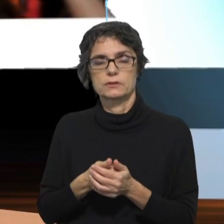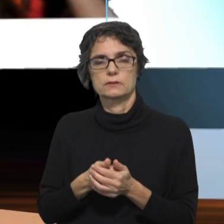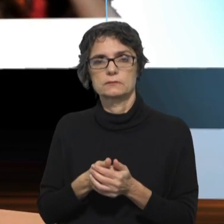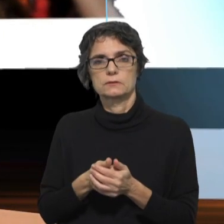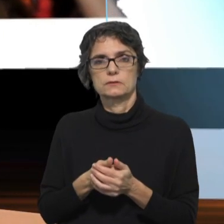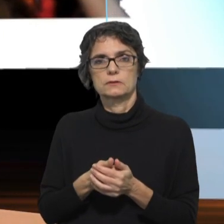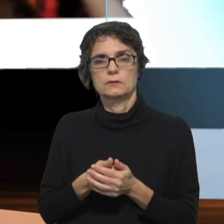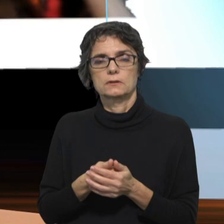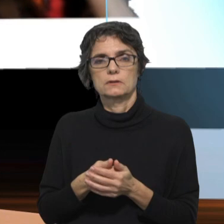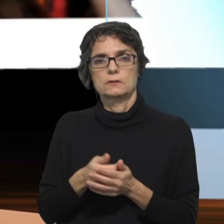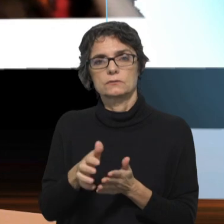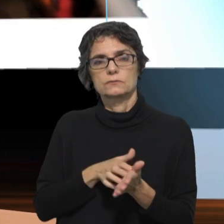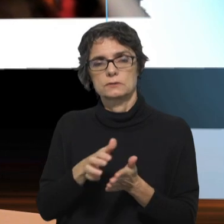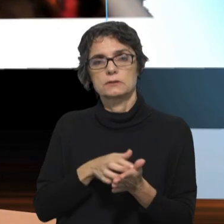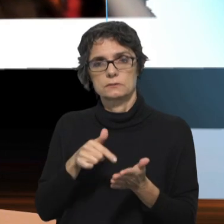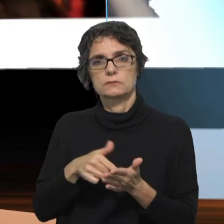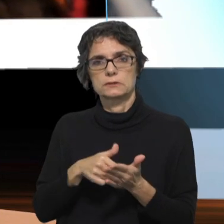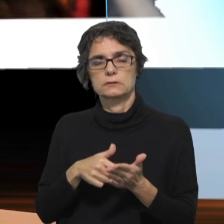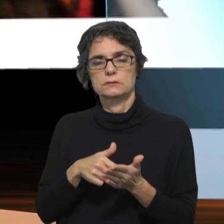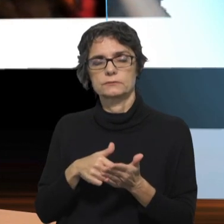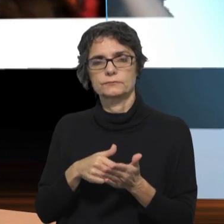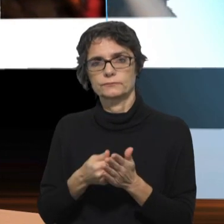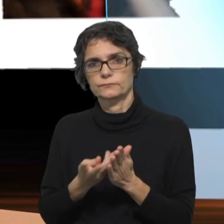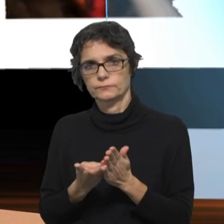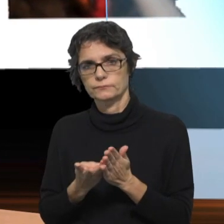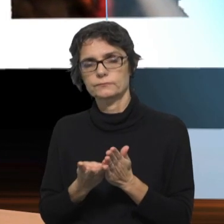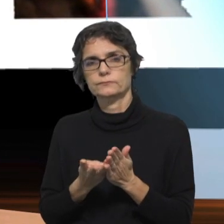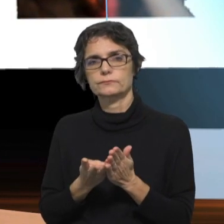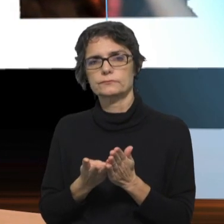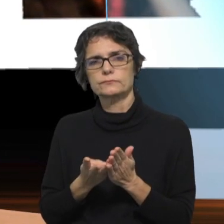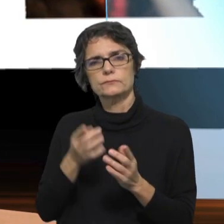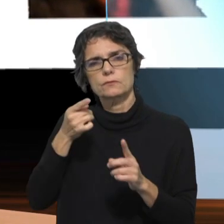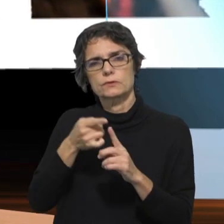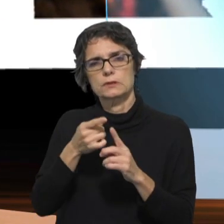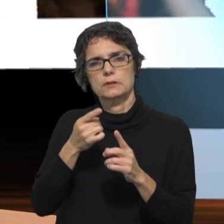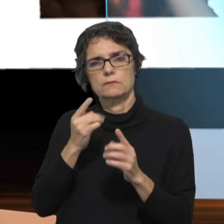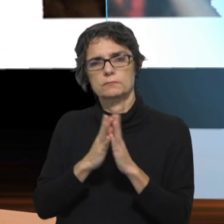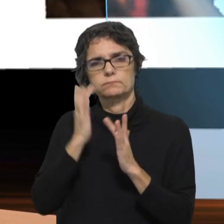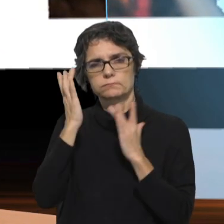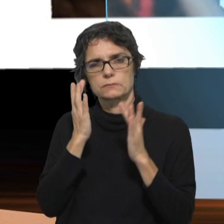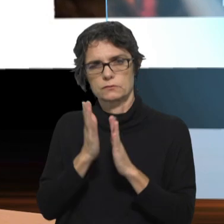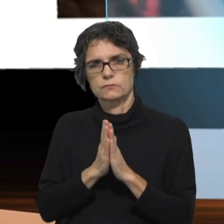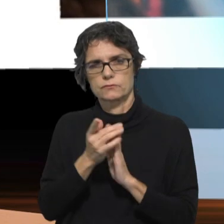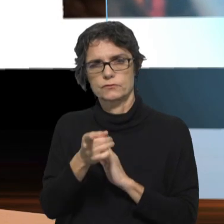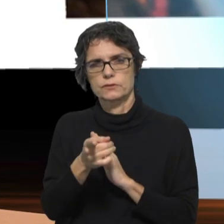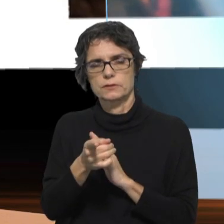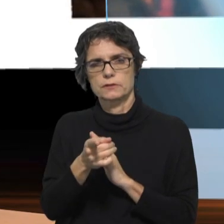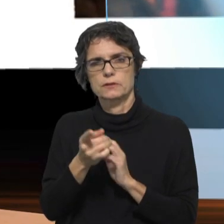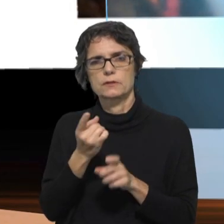mas como textos que têm um propósito teológico, no sentido de